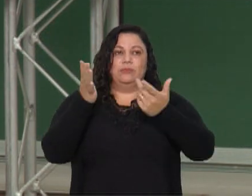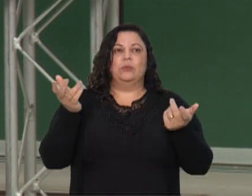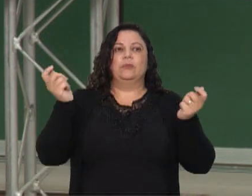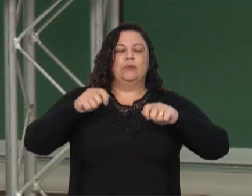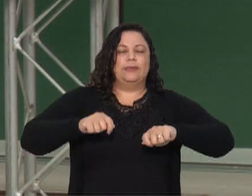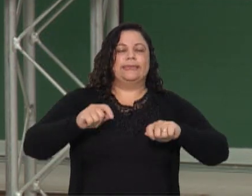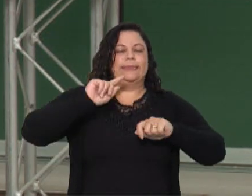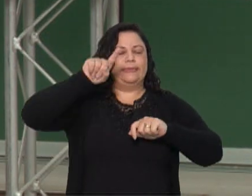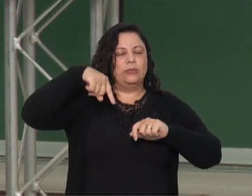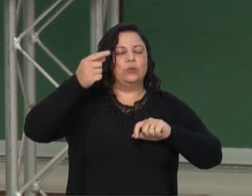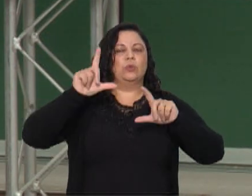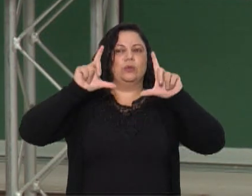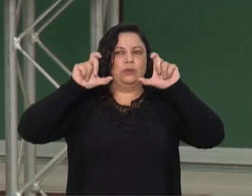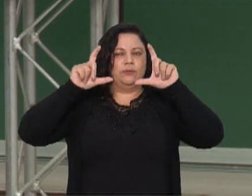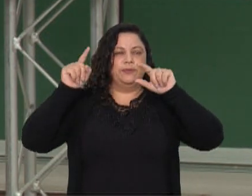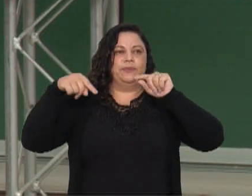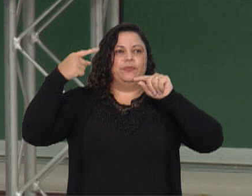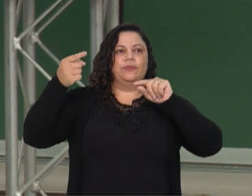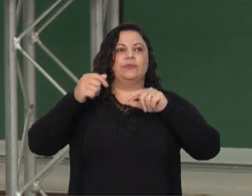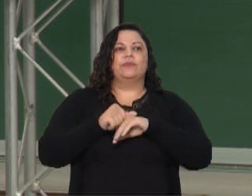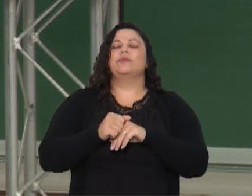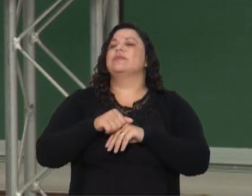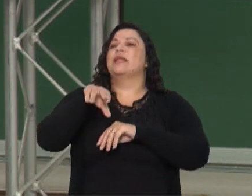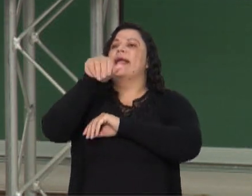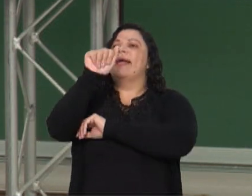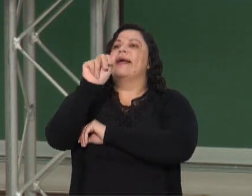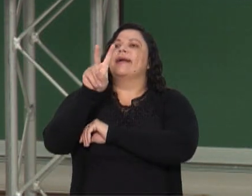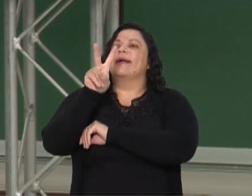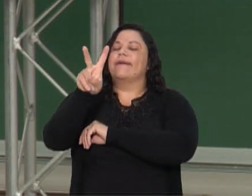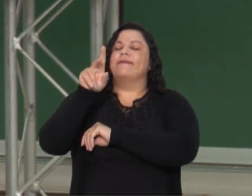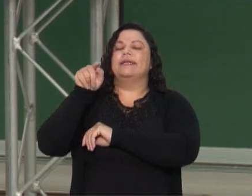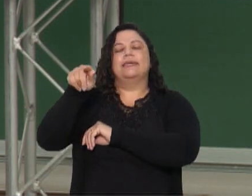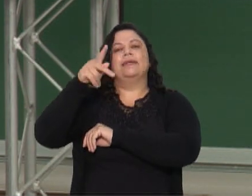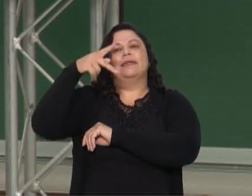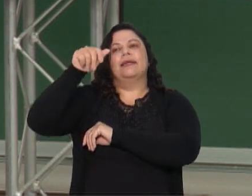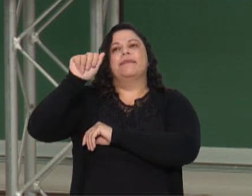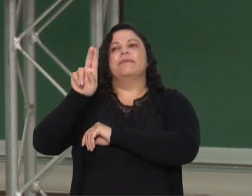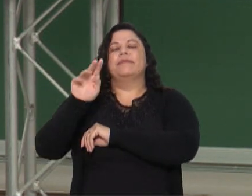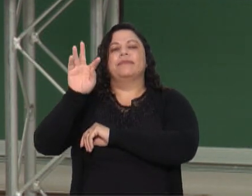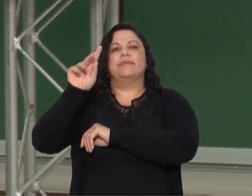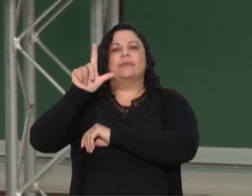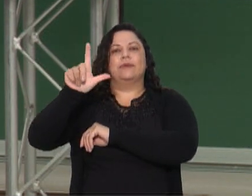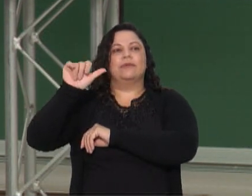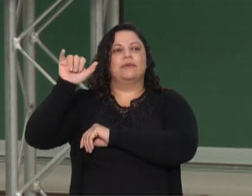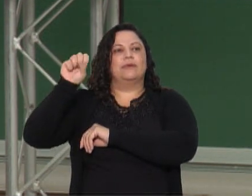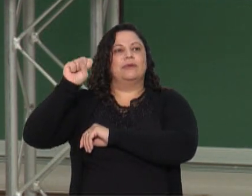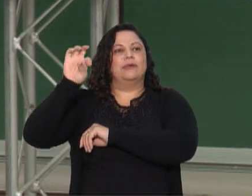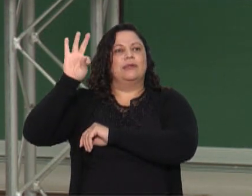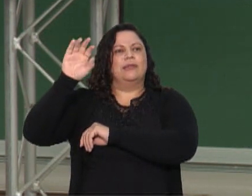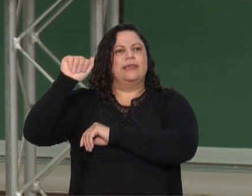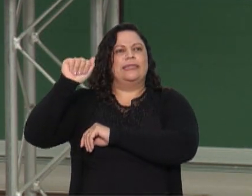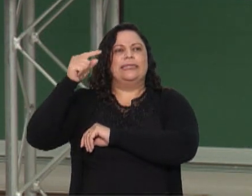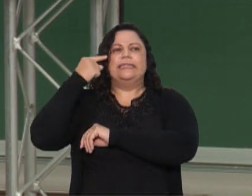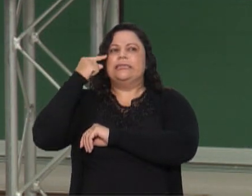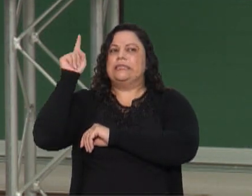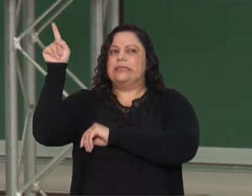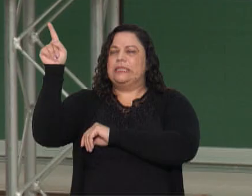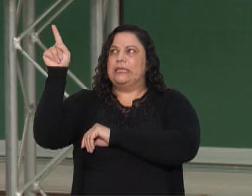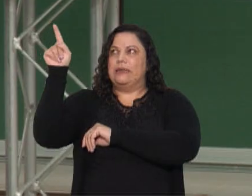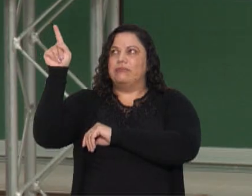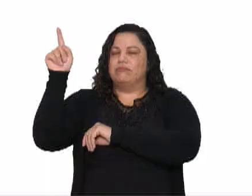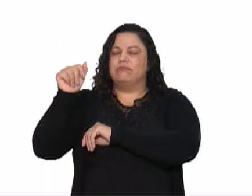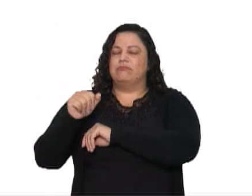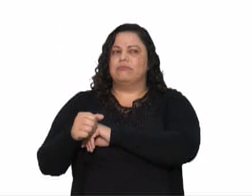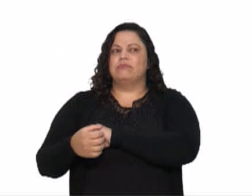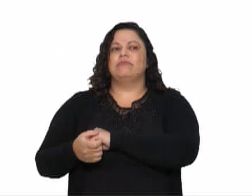olhar numa outra imagem. Mas a Avenida Paulista fica aqui, ó. Deixa eu tirar aqui esse passador. Fica aqui, ó, passando por trás do